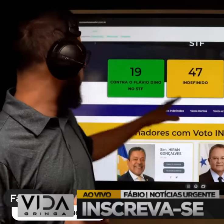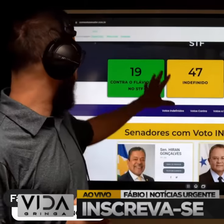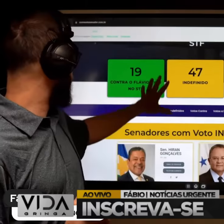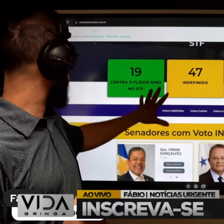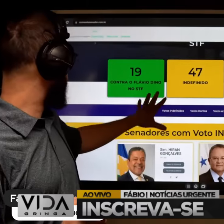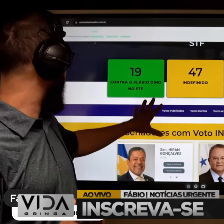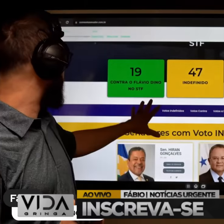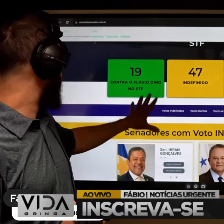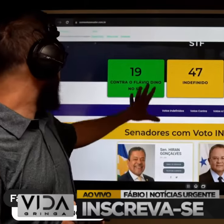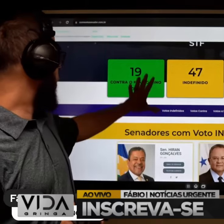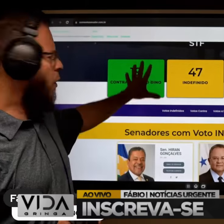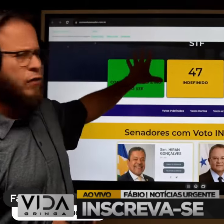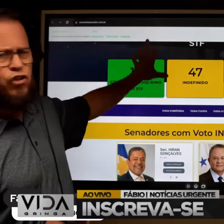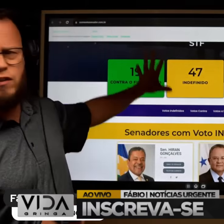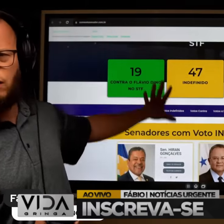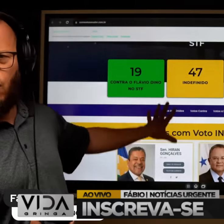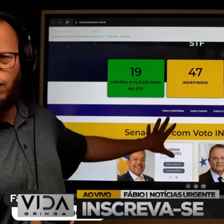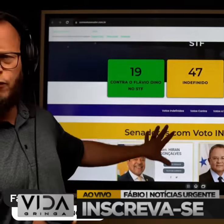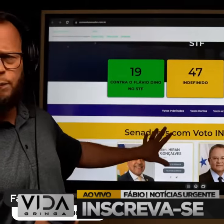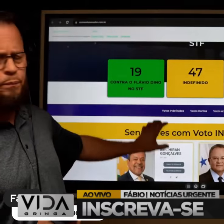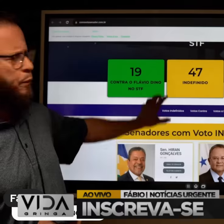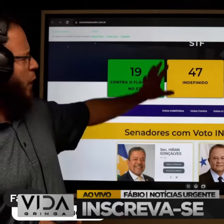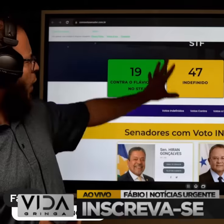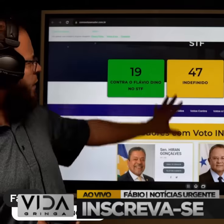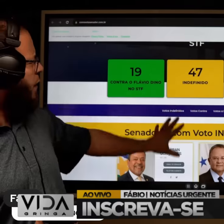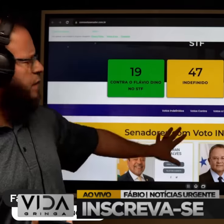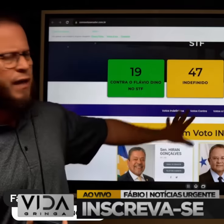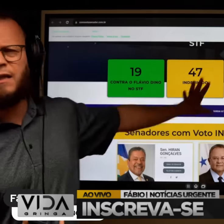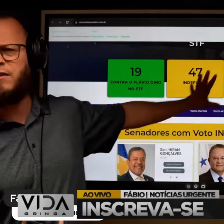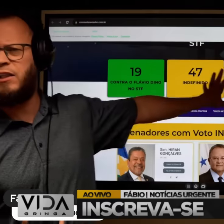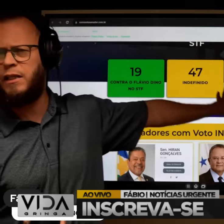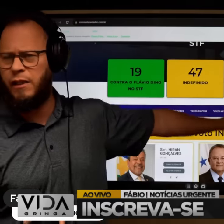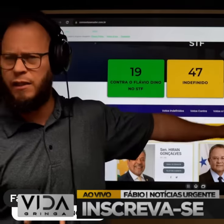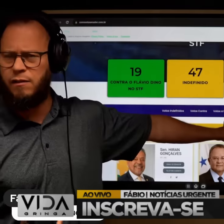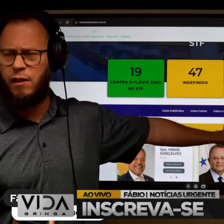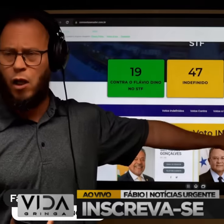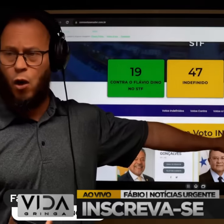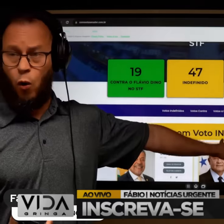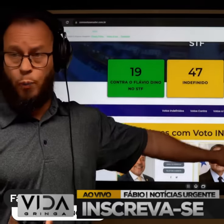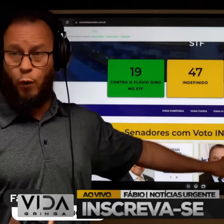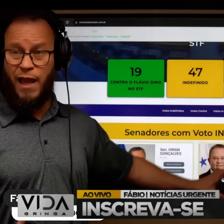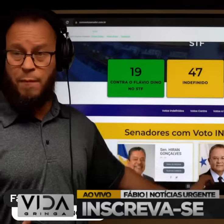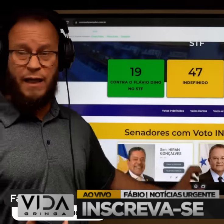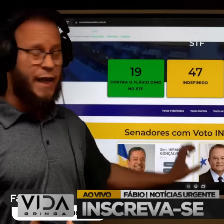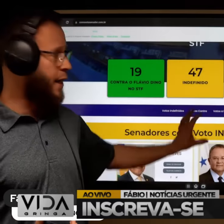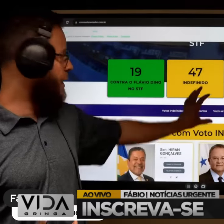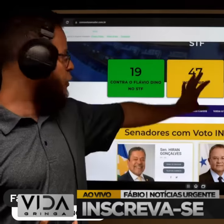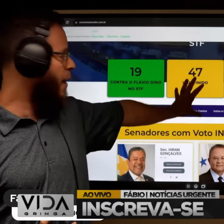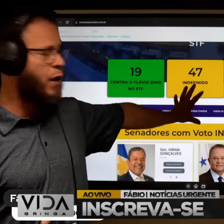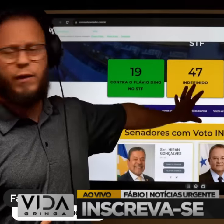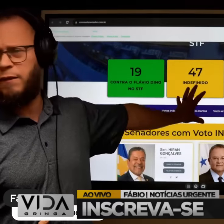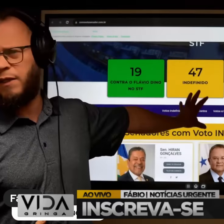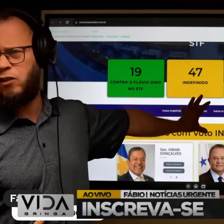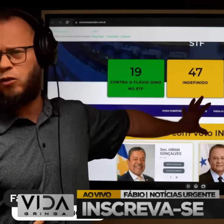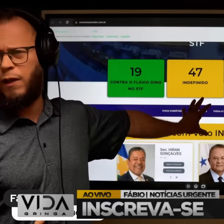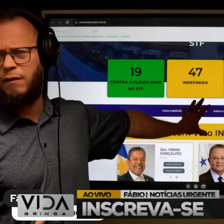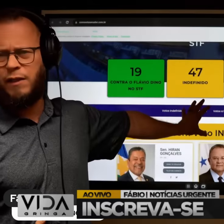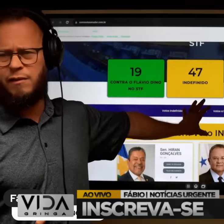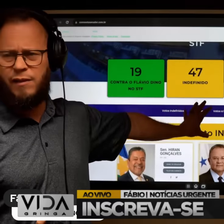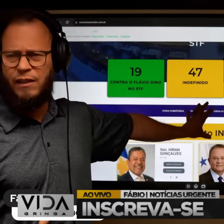o resultado, olha, 19, 47 e 15. O problema é que a grande maioria